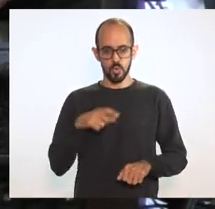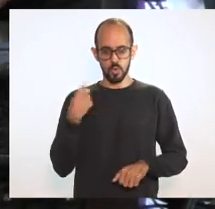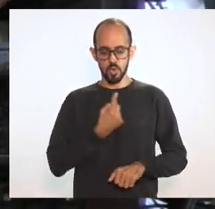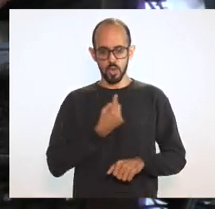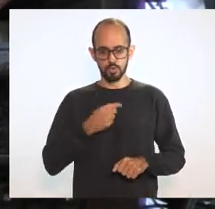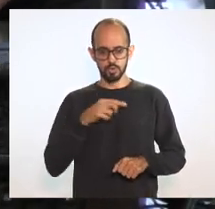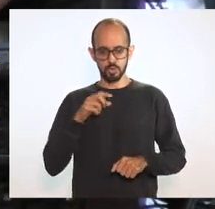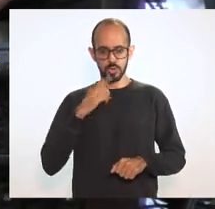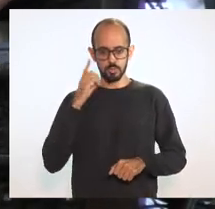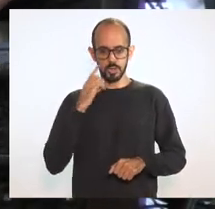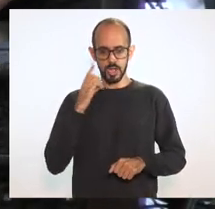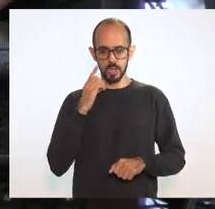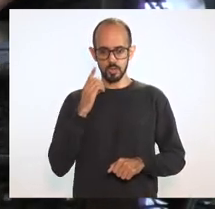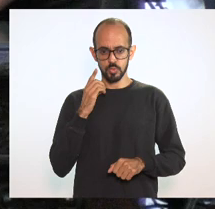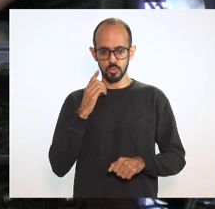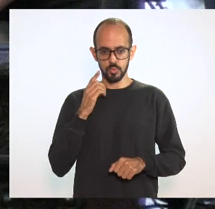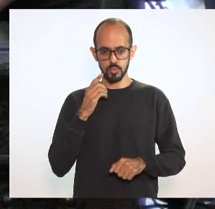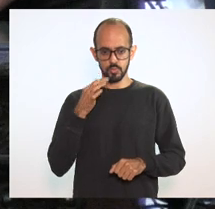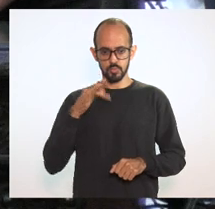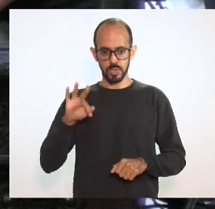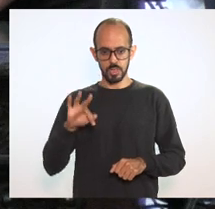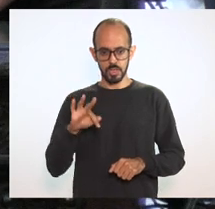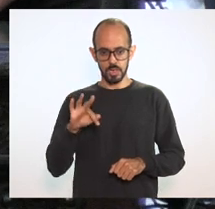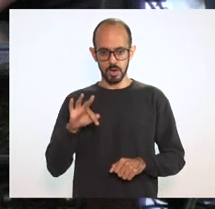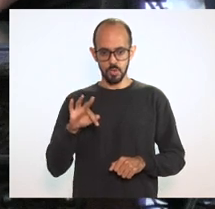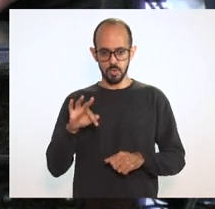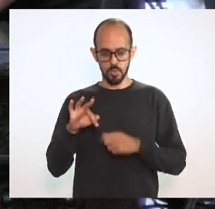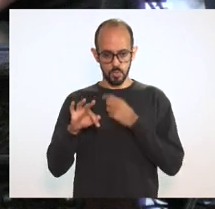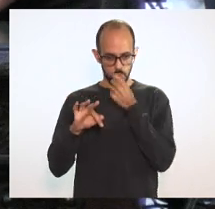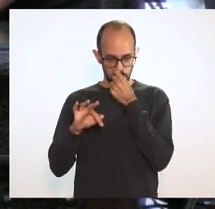deputado federal